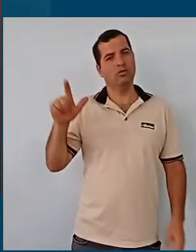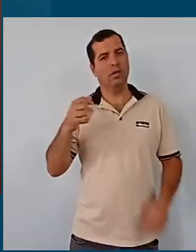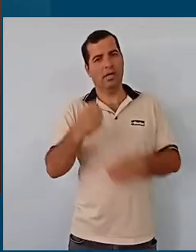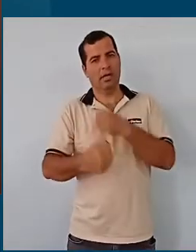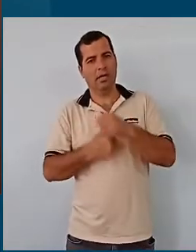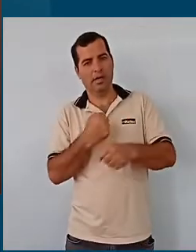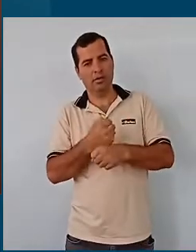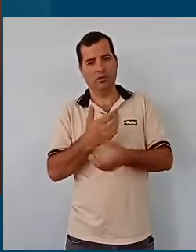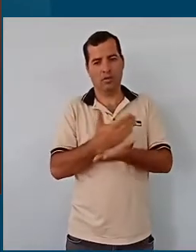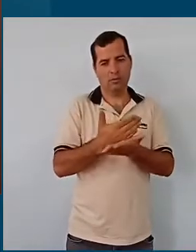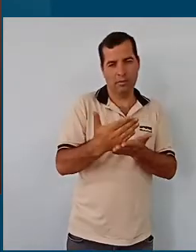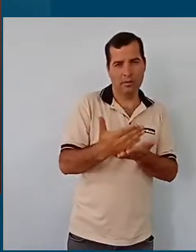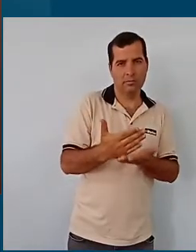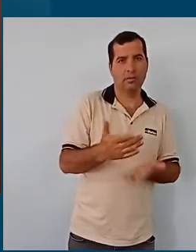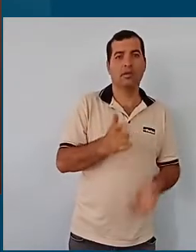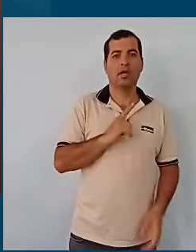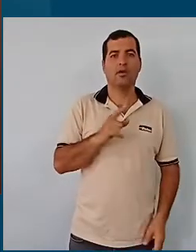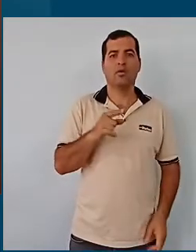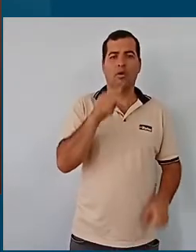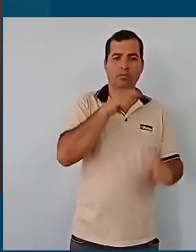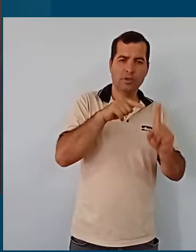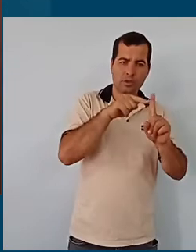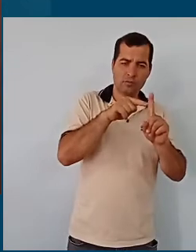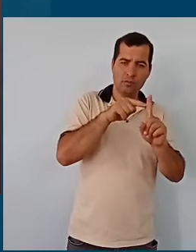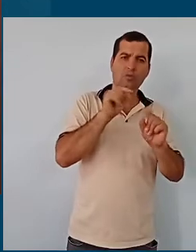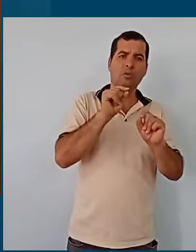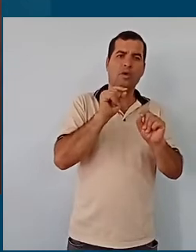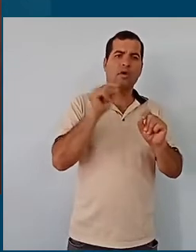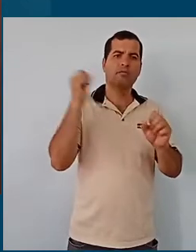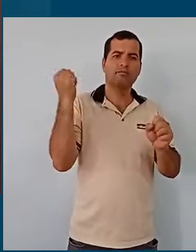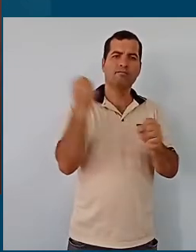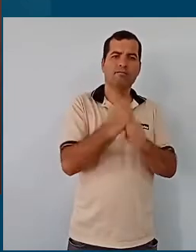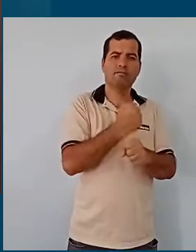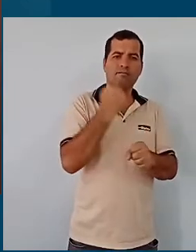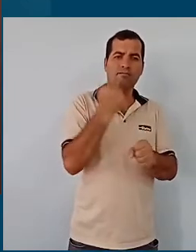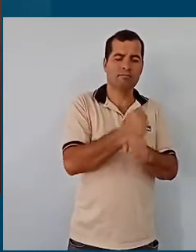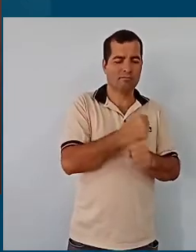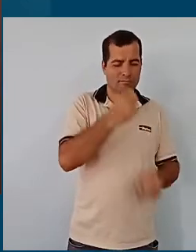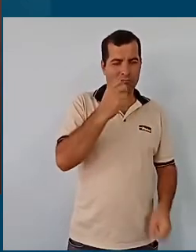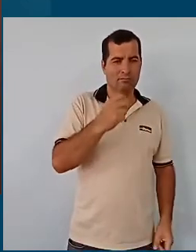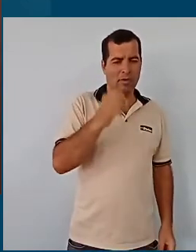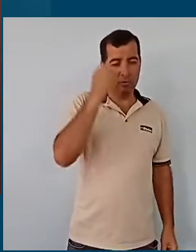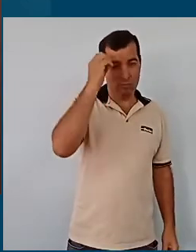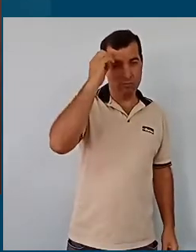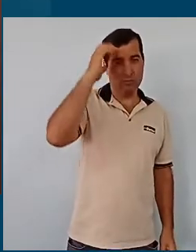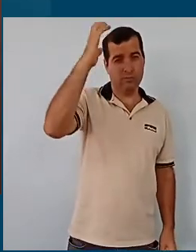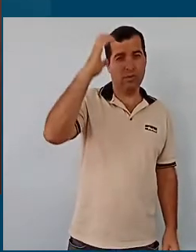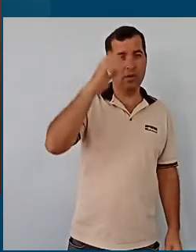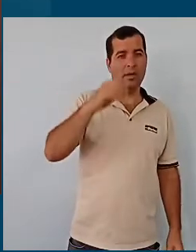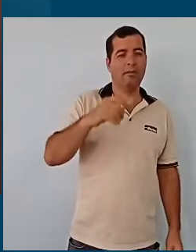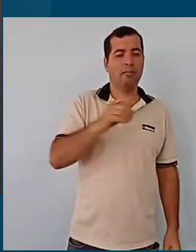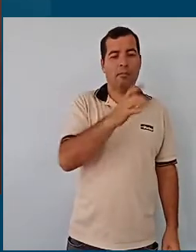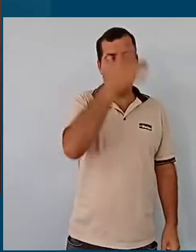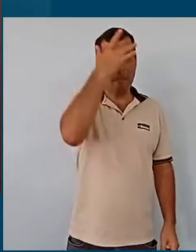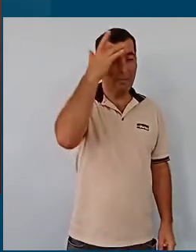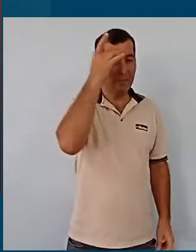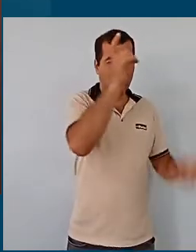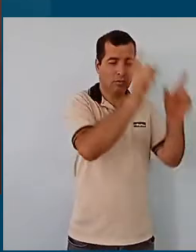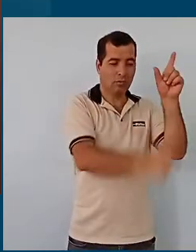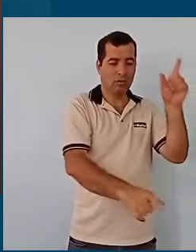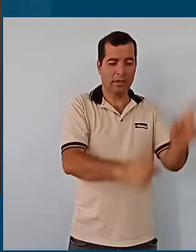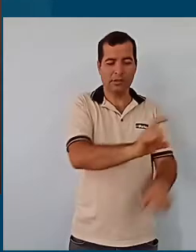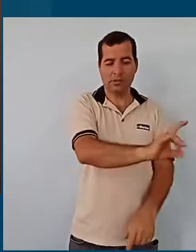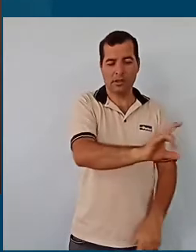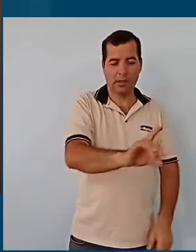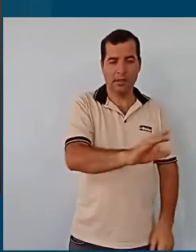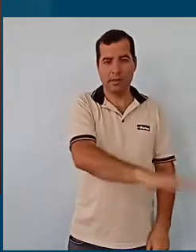comum um único objetivo: formar e desenvolver a inteligência e a personalidade das